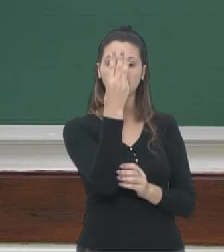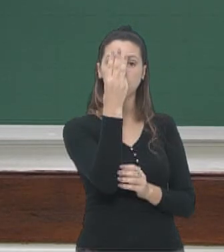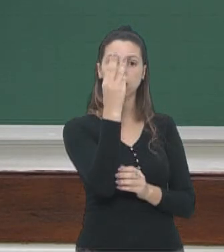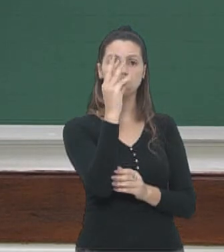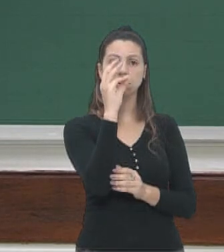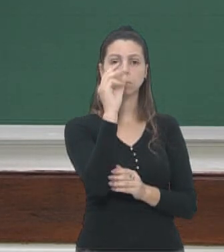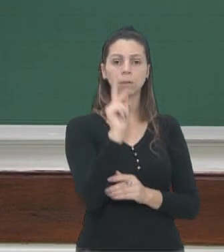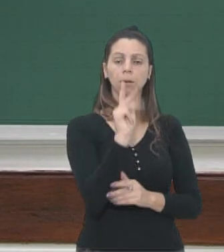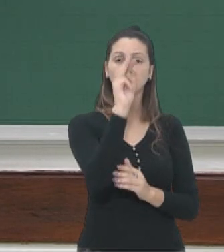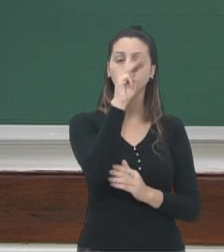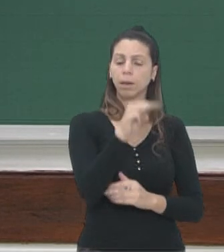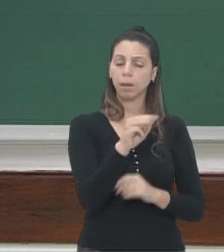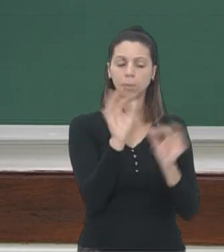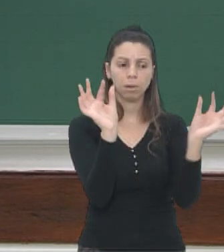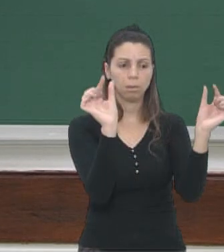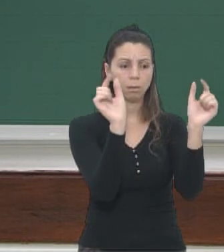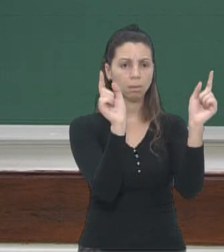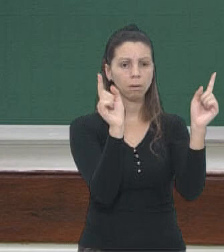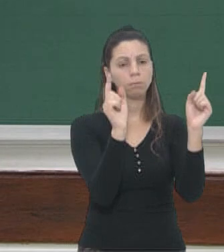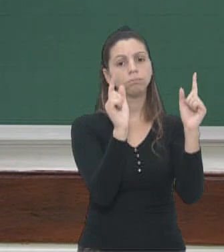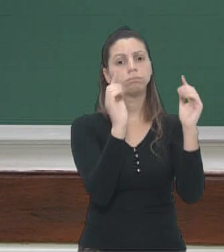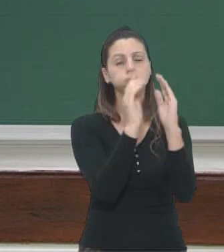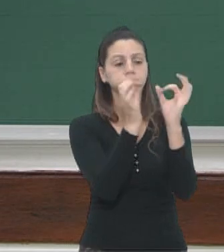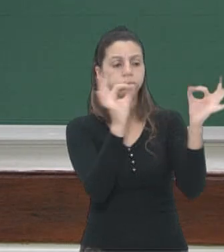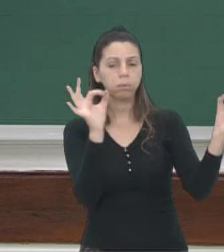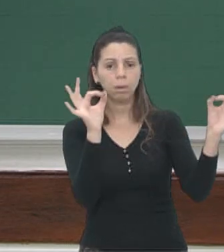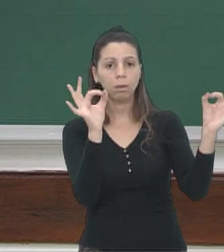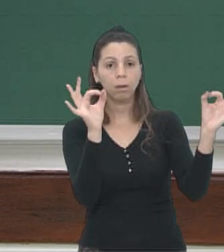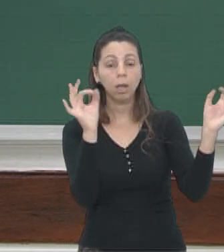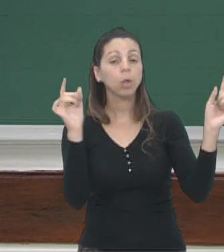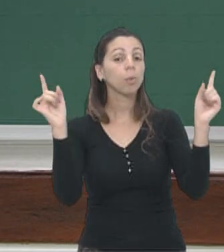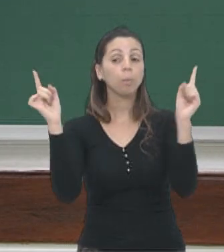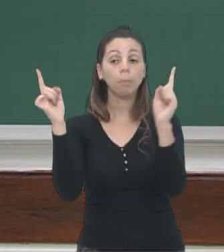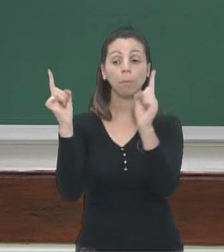km, cada intervalo pequeno vai corresponder